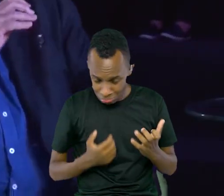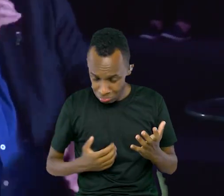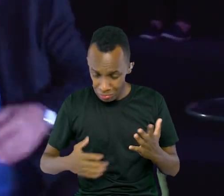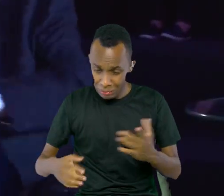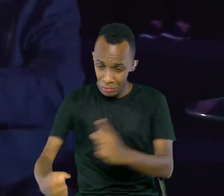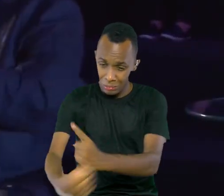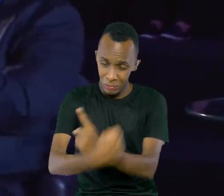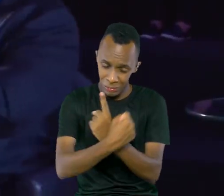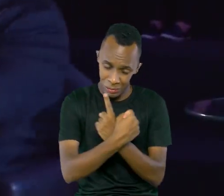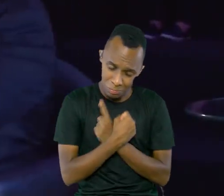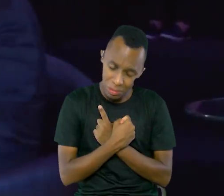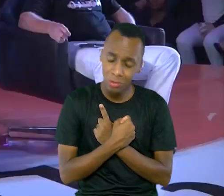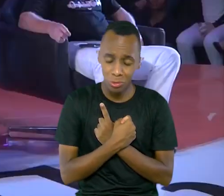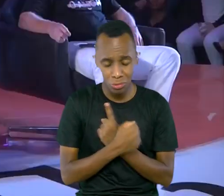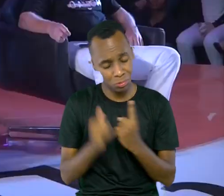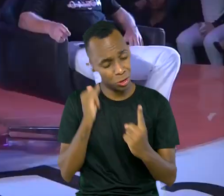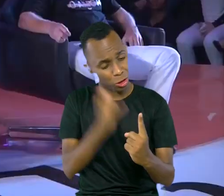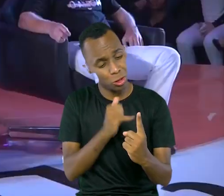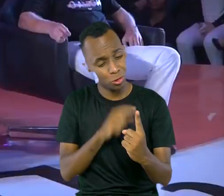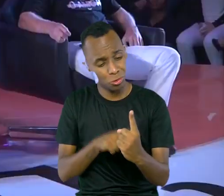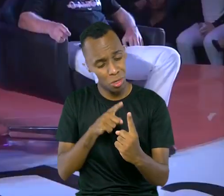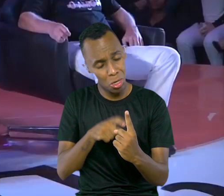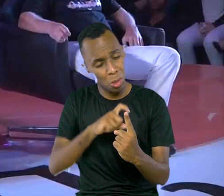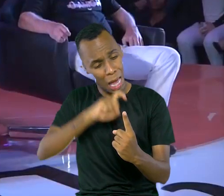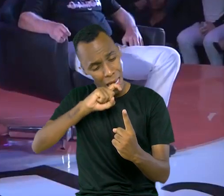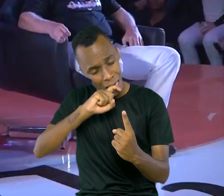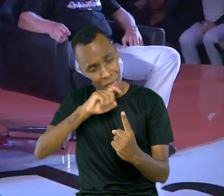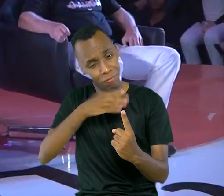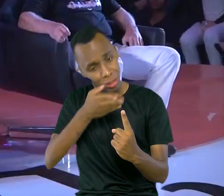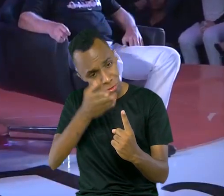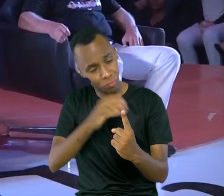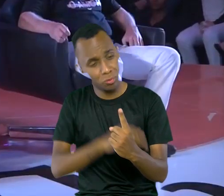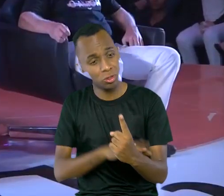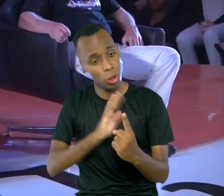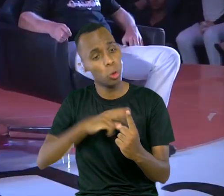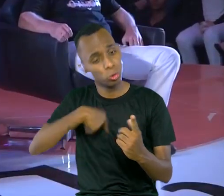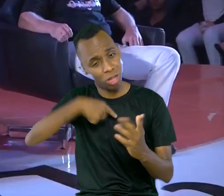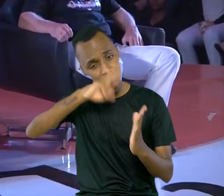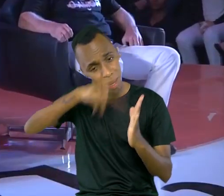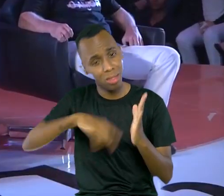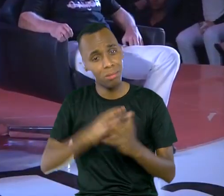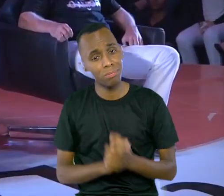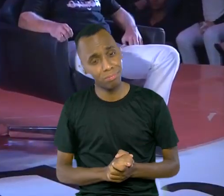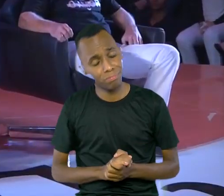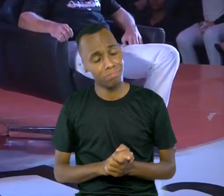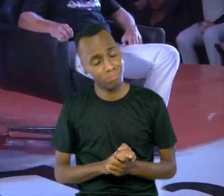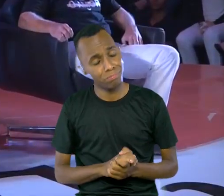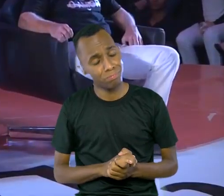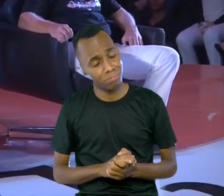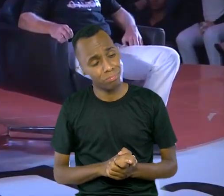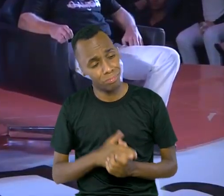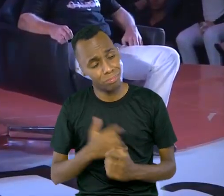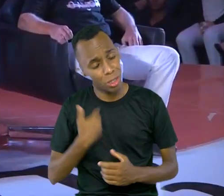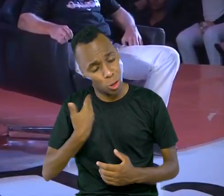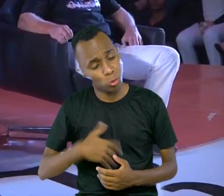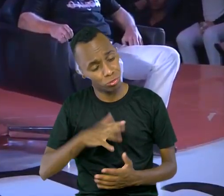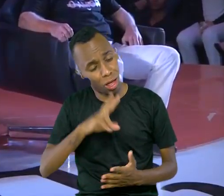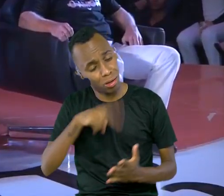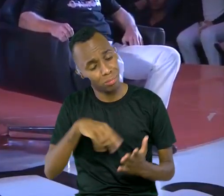Chorou, foi lá, abraçou o menino e falou assim, eu te invejo muito, eu já li.